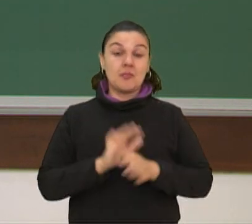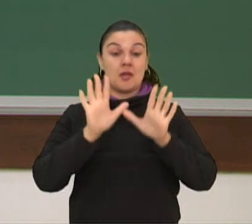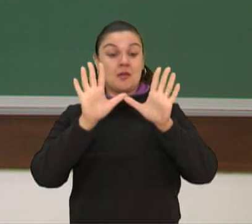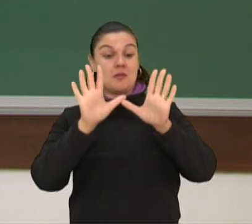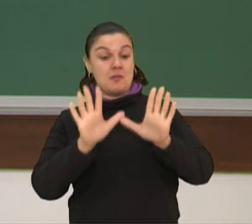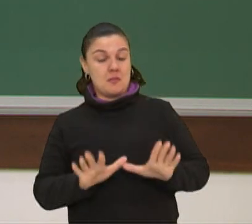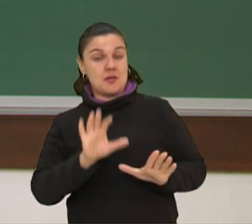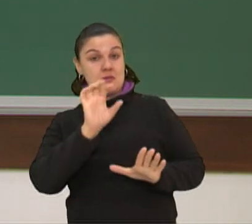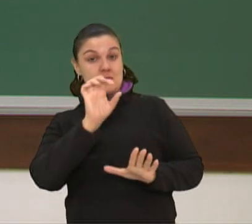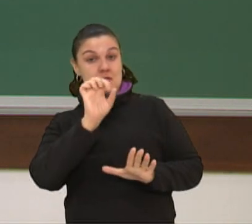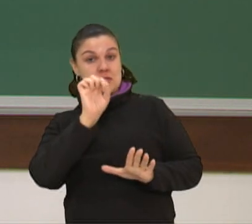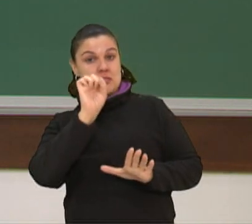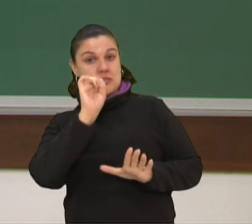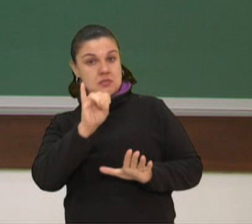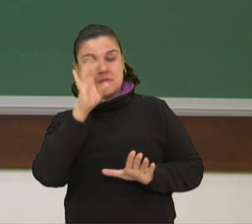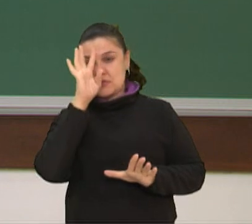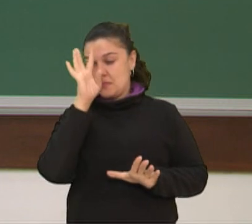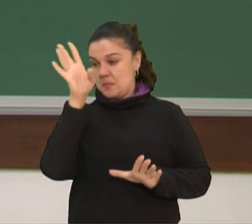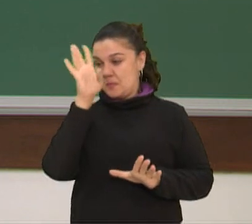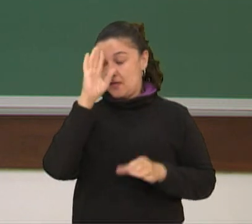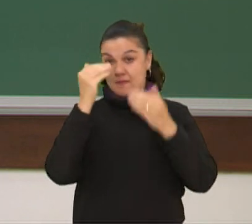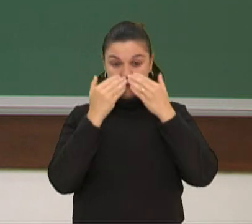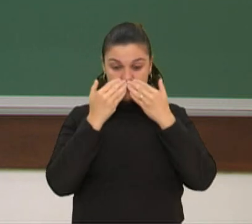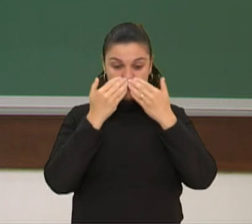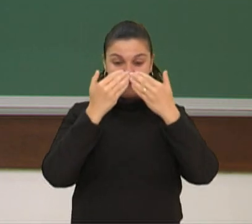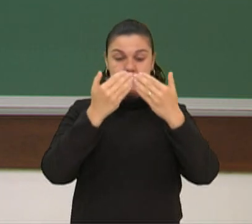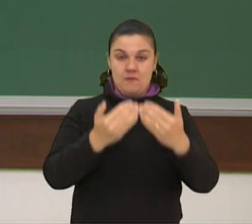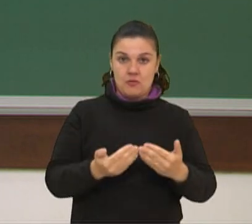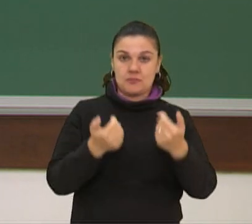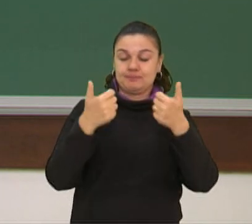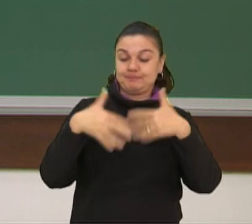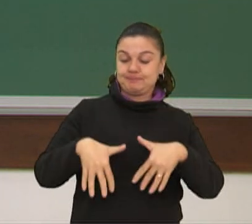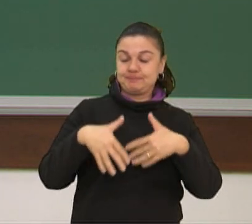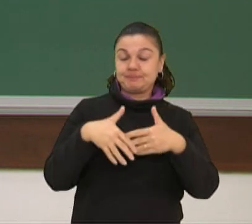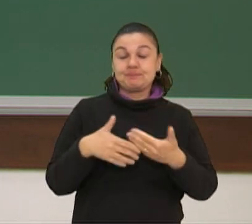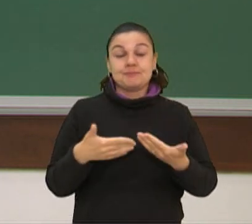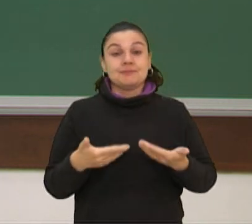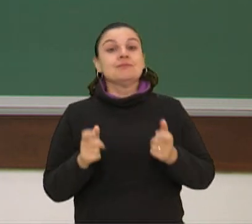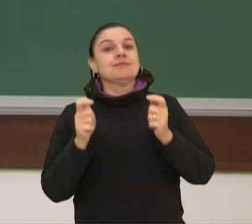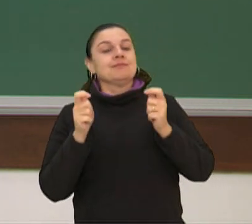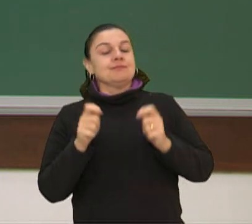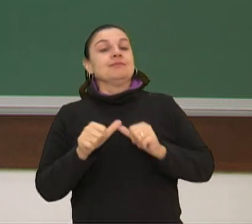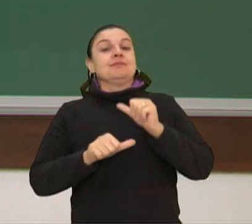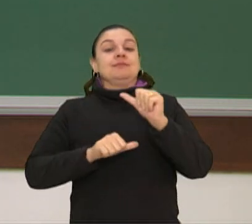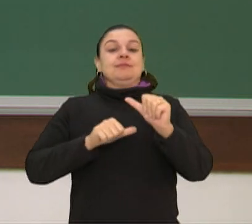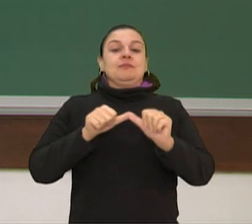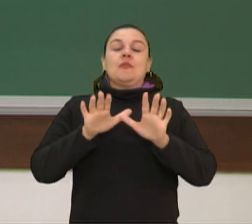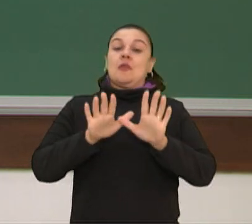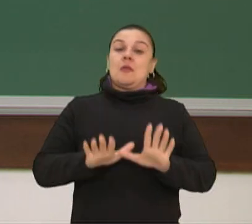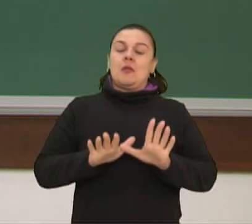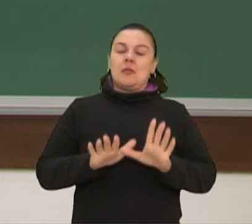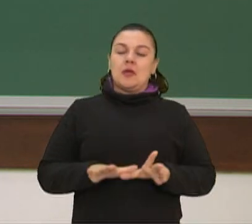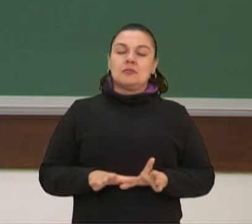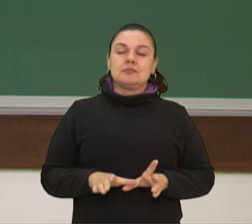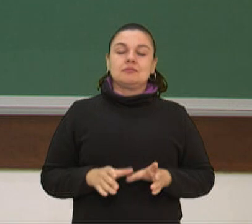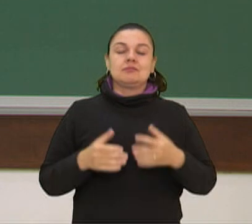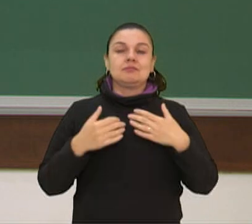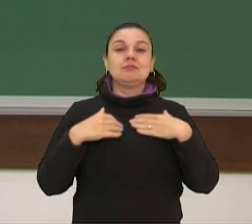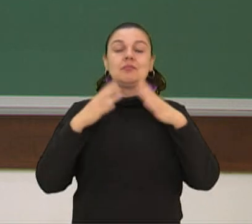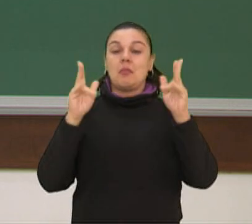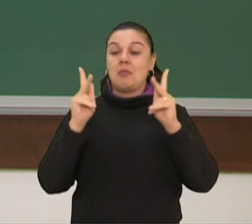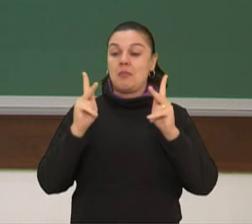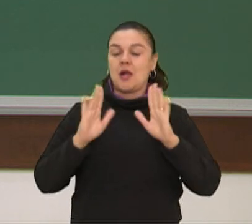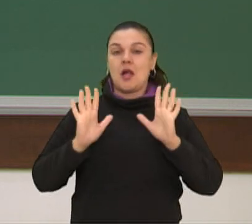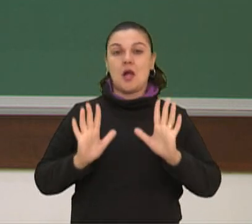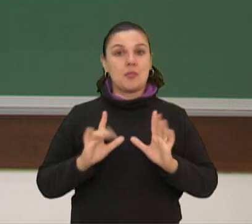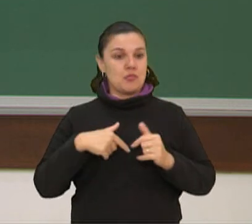pensando que desgraça, que coisa ruim, acabou com a minha vida, então, de fato, isso